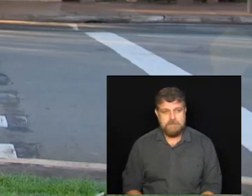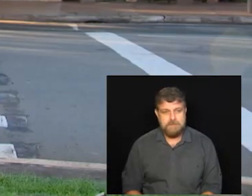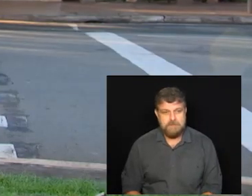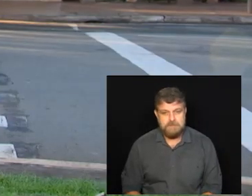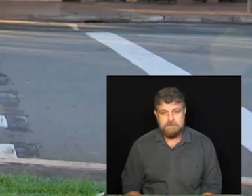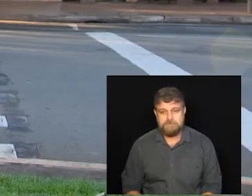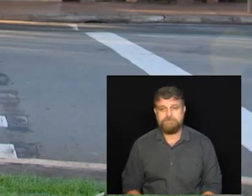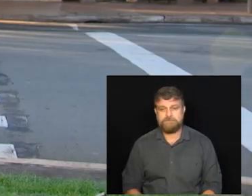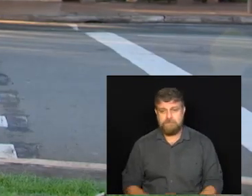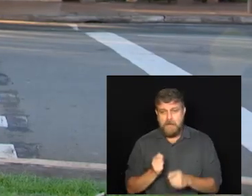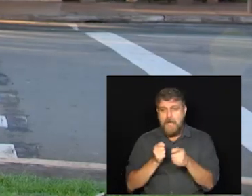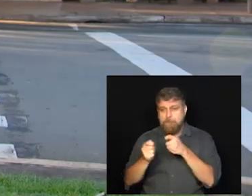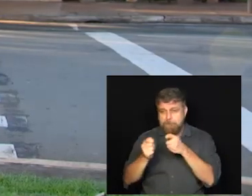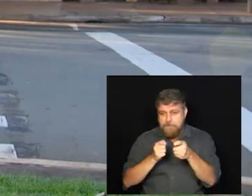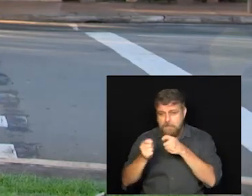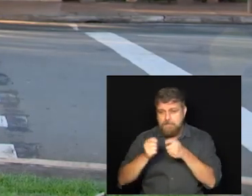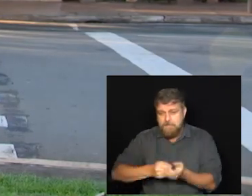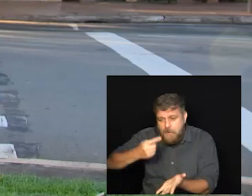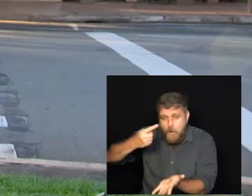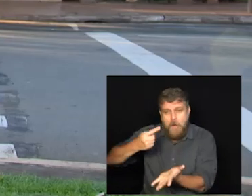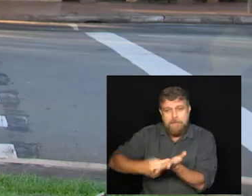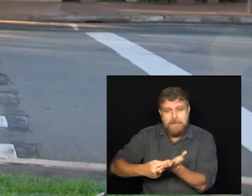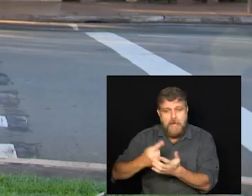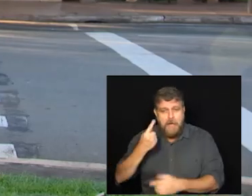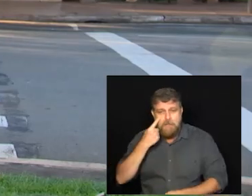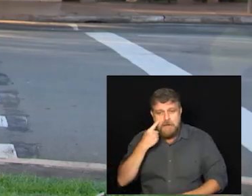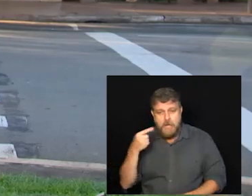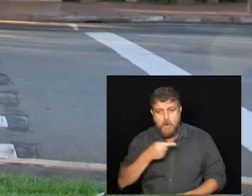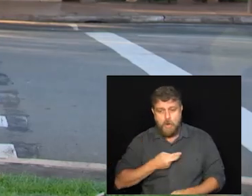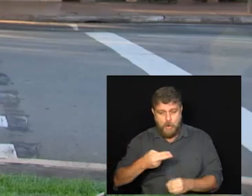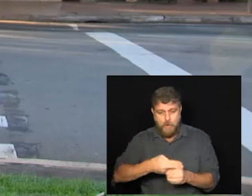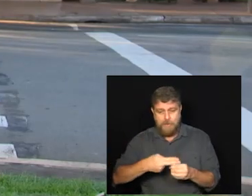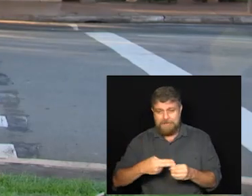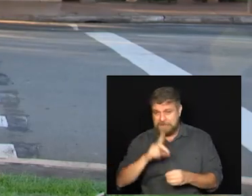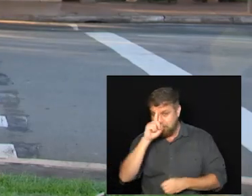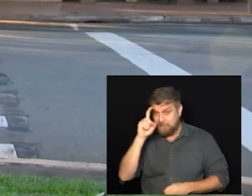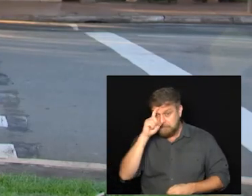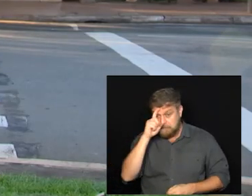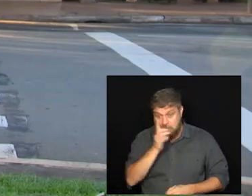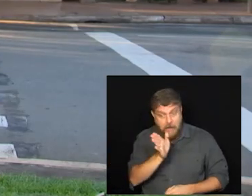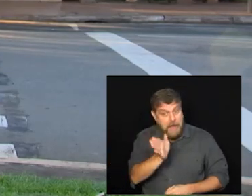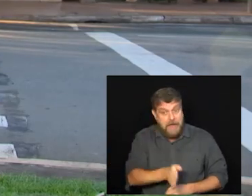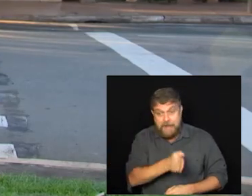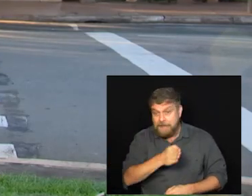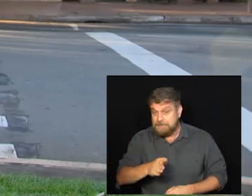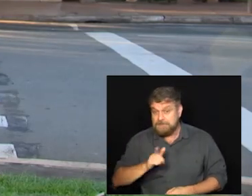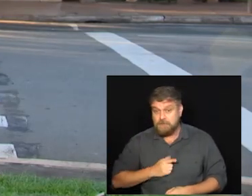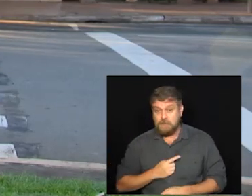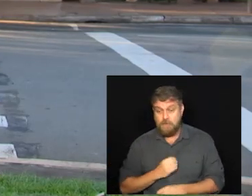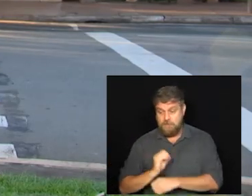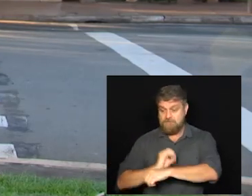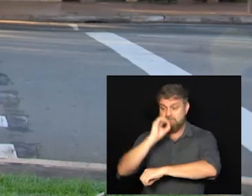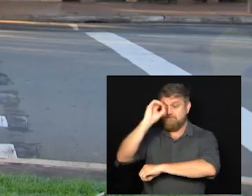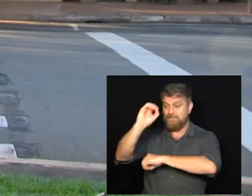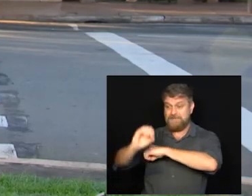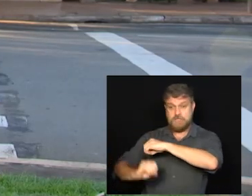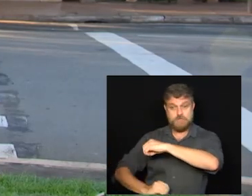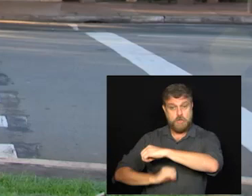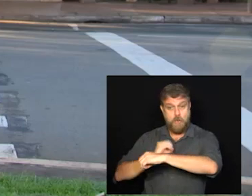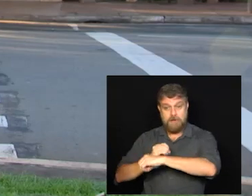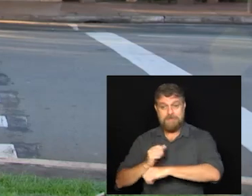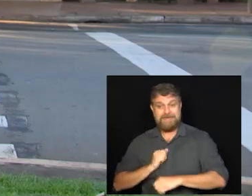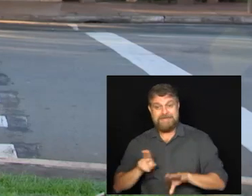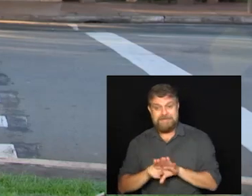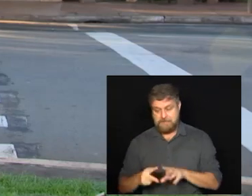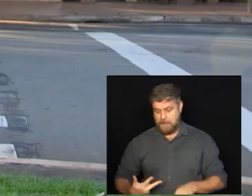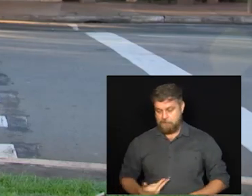A coletiva de imprensa foi marcada porque, olha só, o HC da Unicamp suspendeu os atendimentos por 24 horas e também as